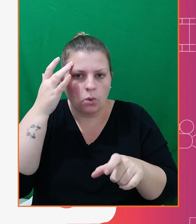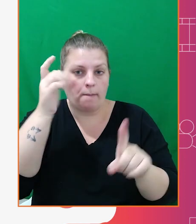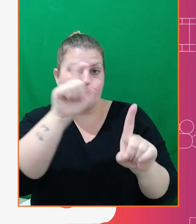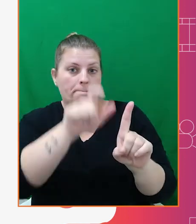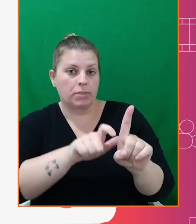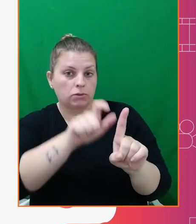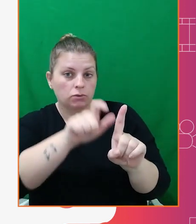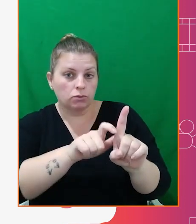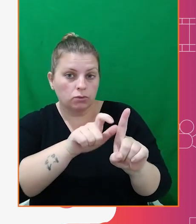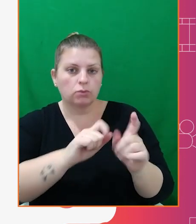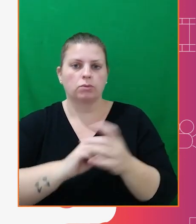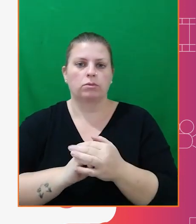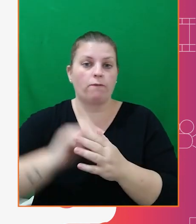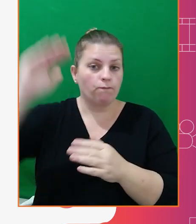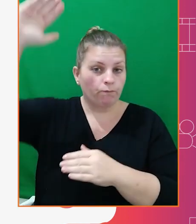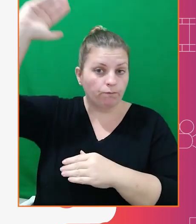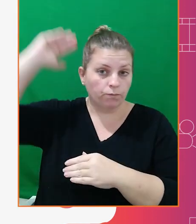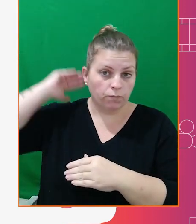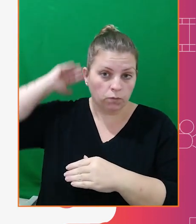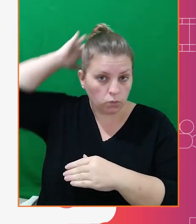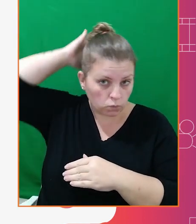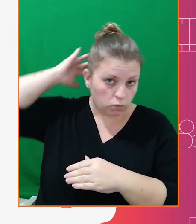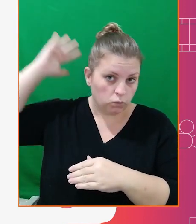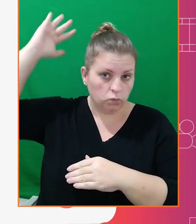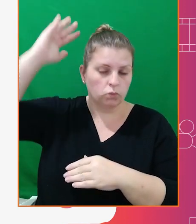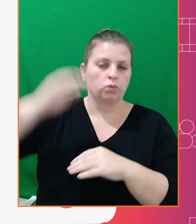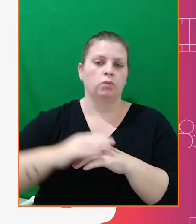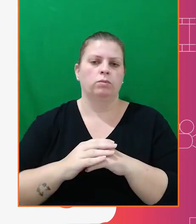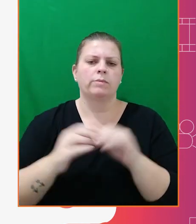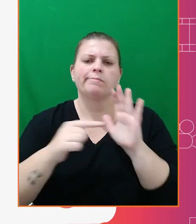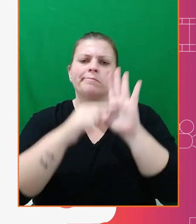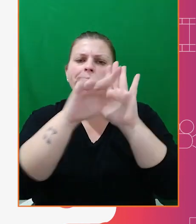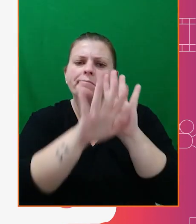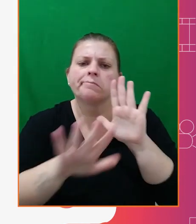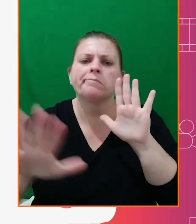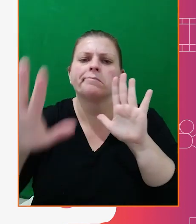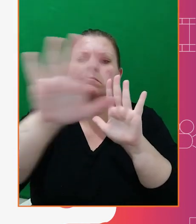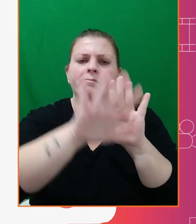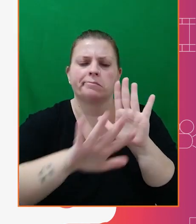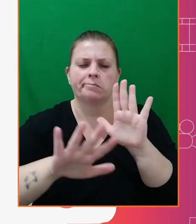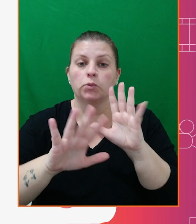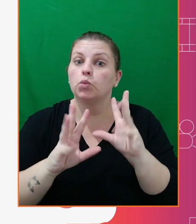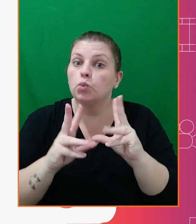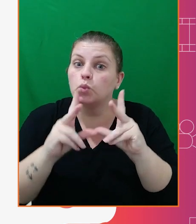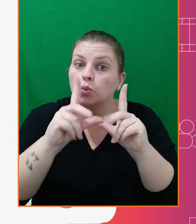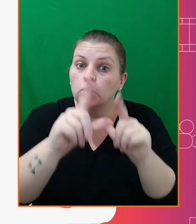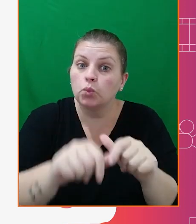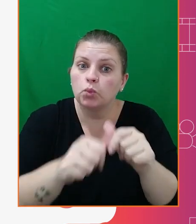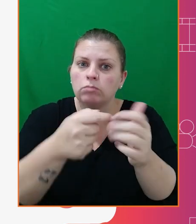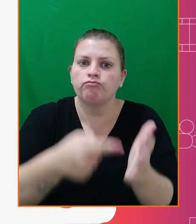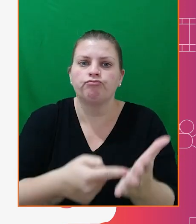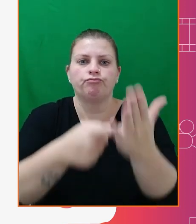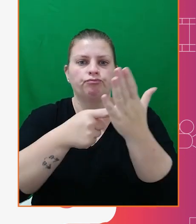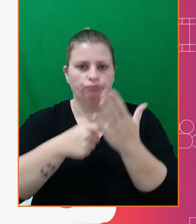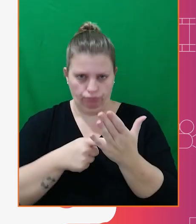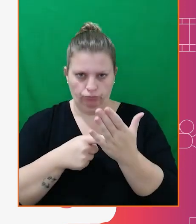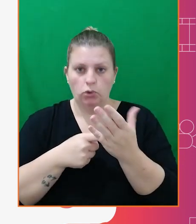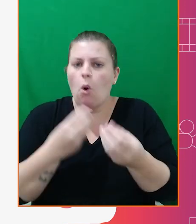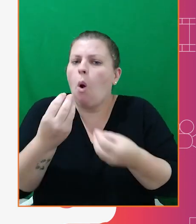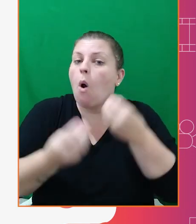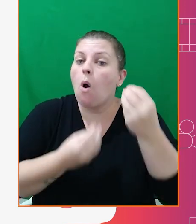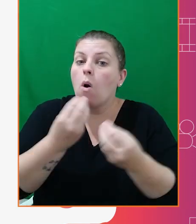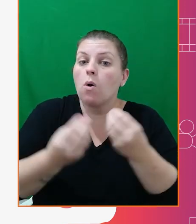o plano de fundo, cenários, enfim, tudo que será mostrado e como isso será